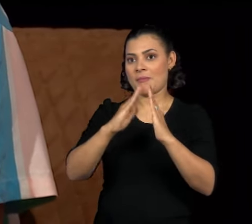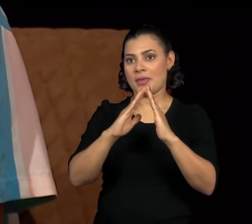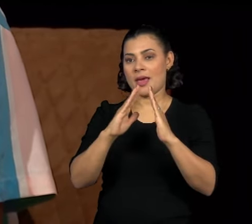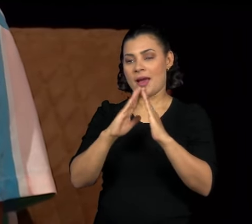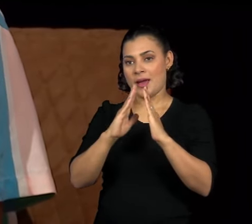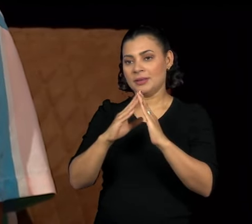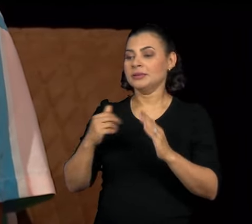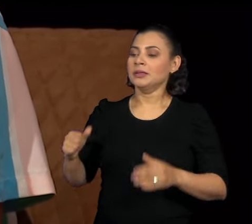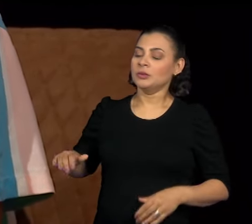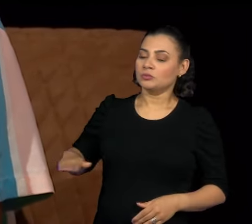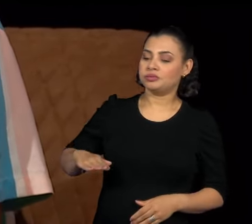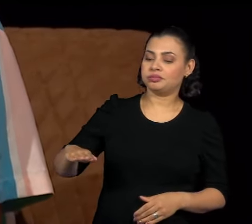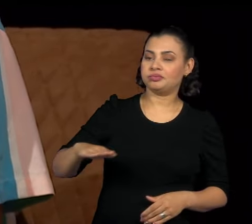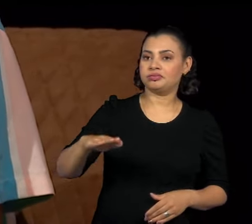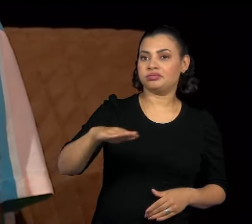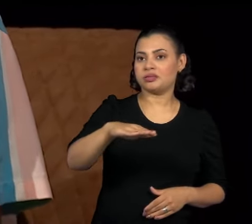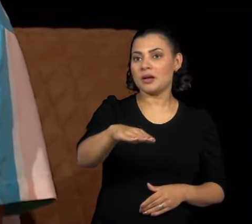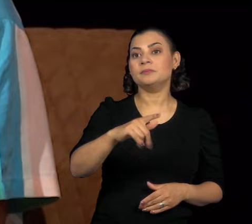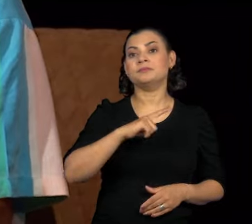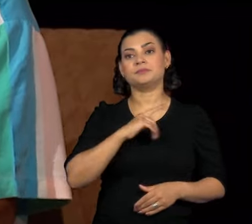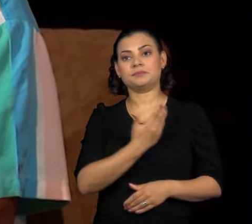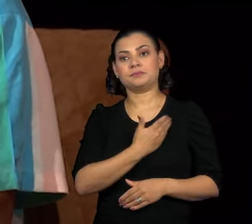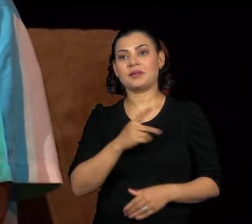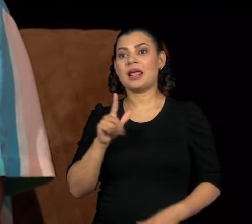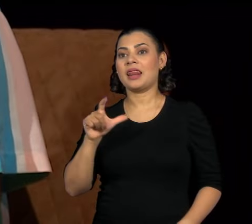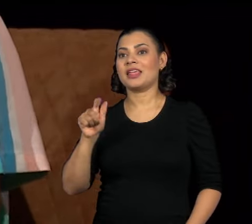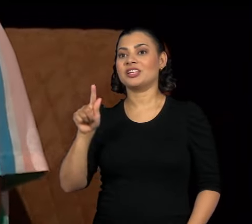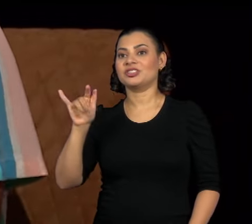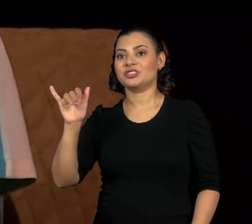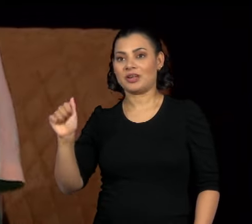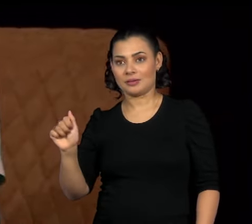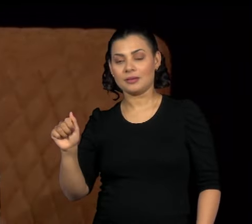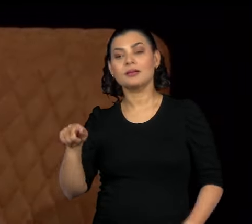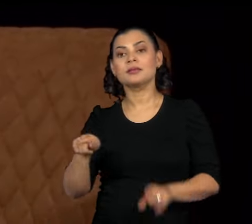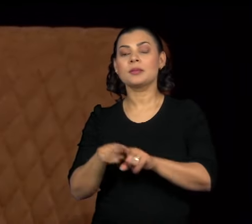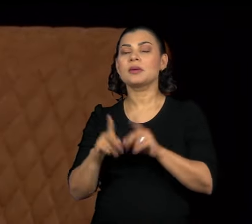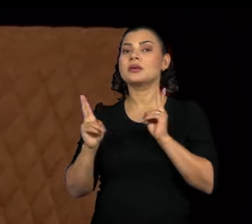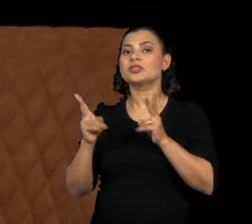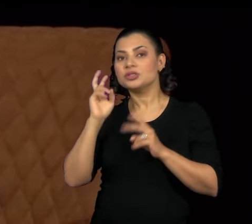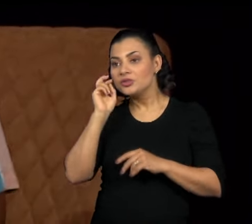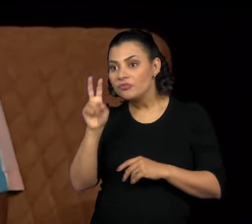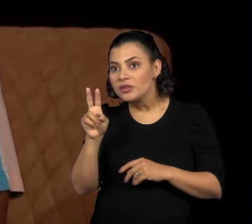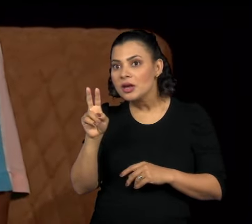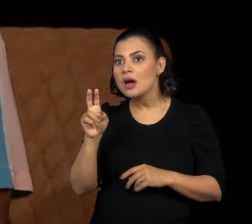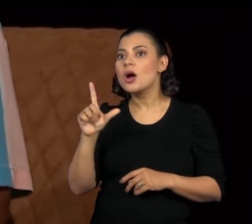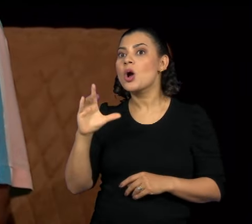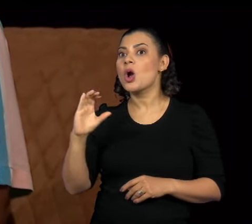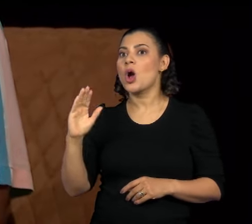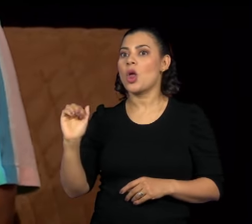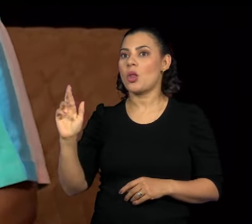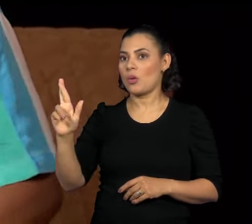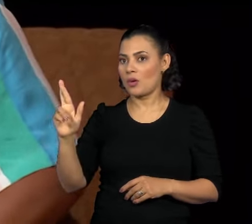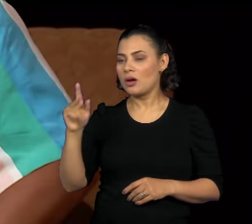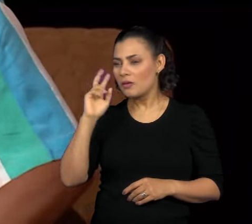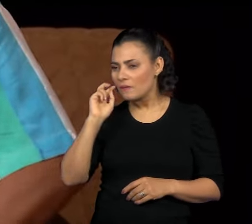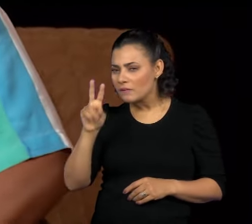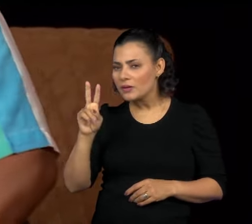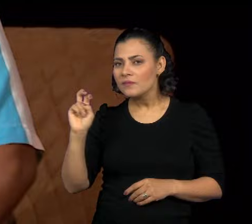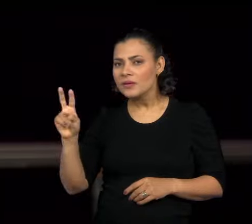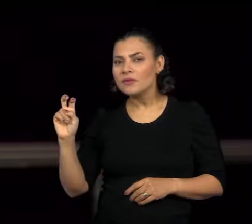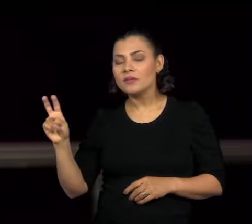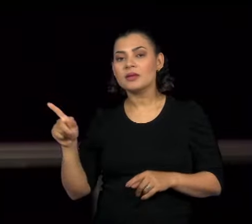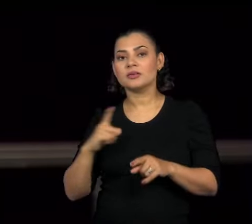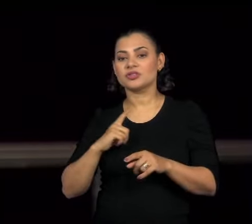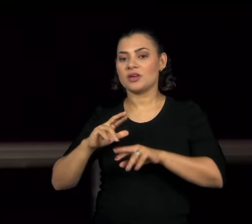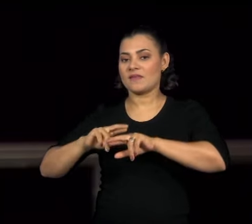Maria Lígia Pagenotto, uma colega amiga minha até hoje, e a gente vendo o Collor aparecer, sabe? O caçador de